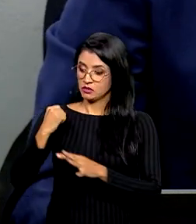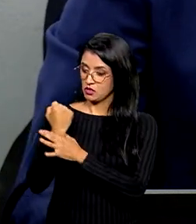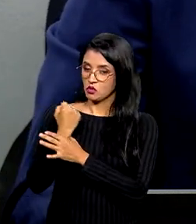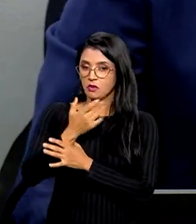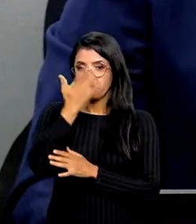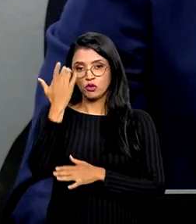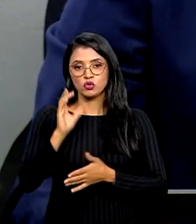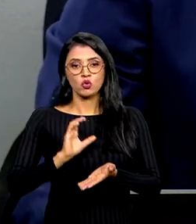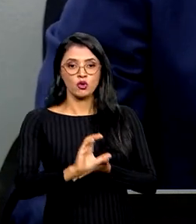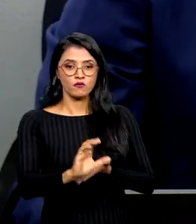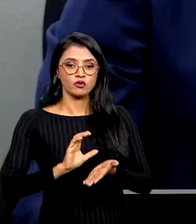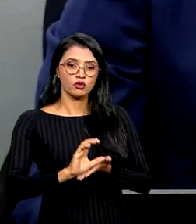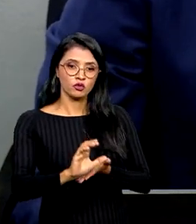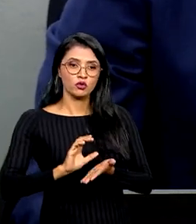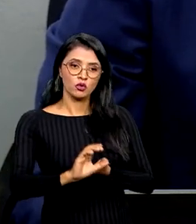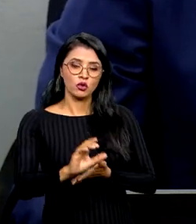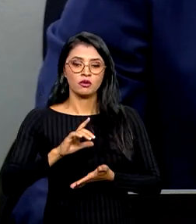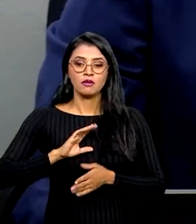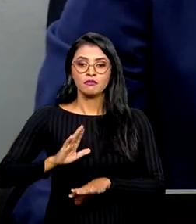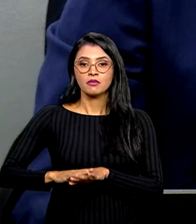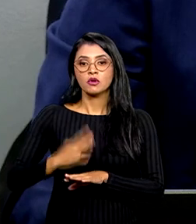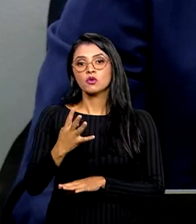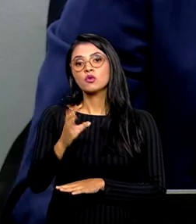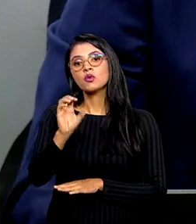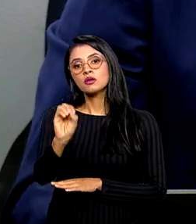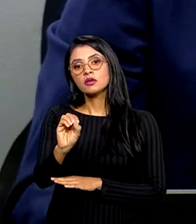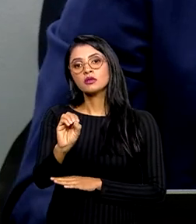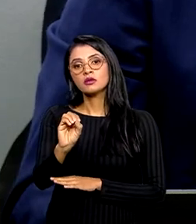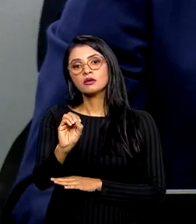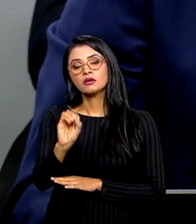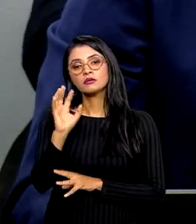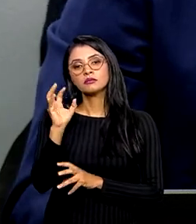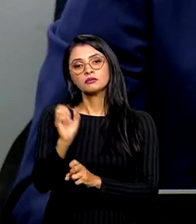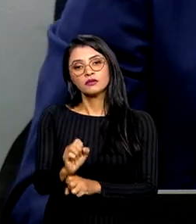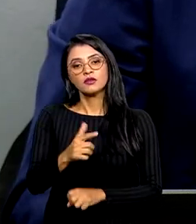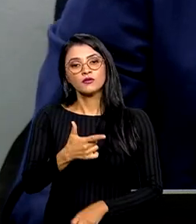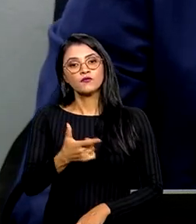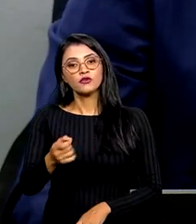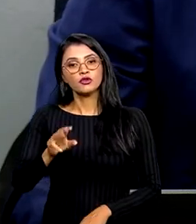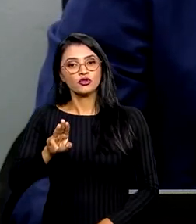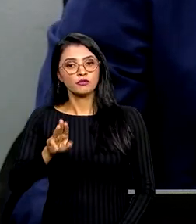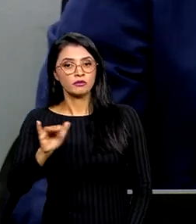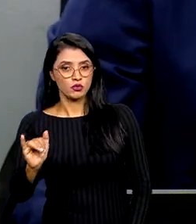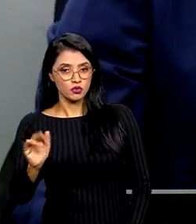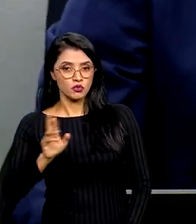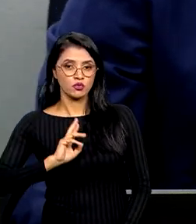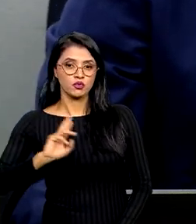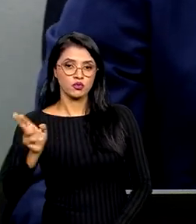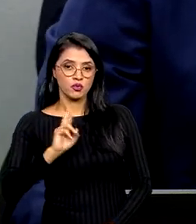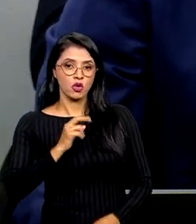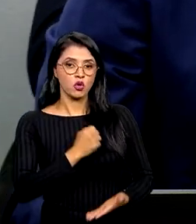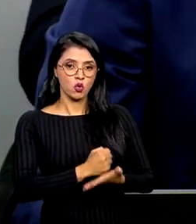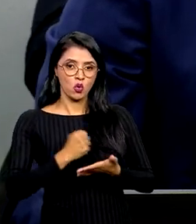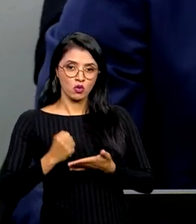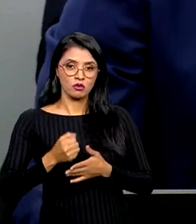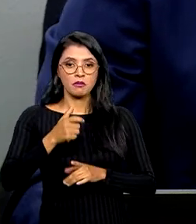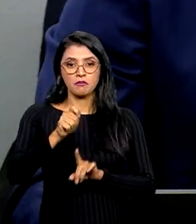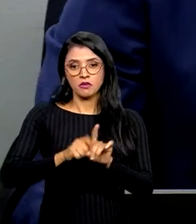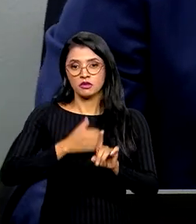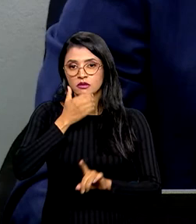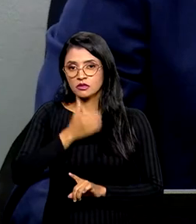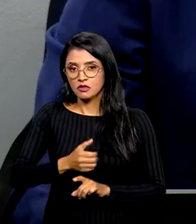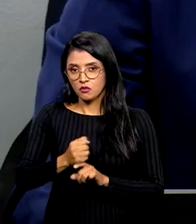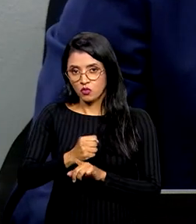aos investidores de mais 40 demais 20 bilhões de reais a serem contratados em dezembro